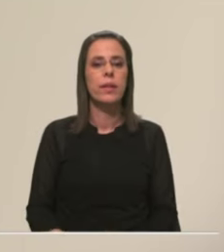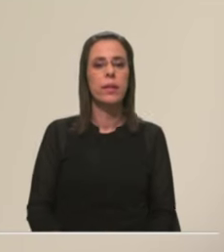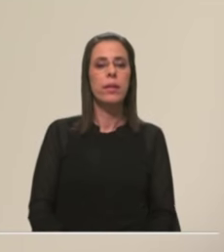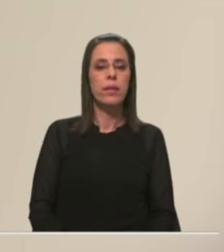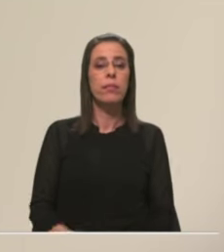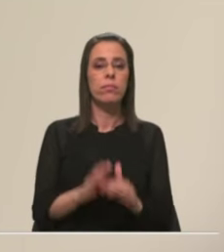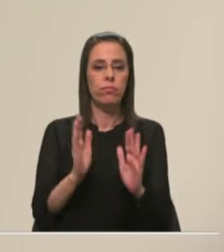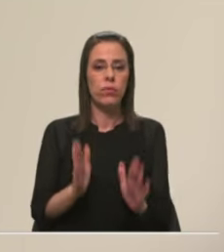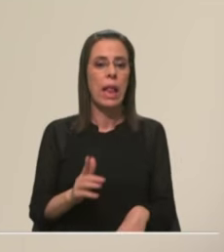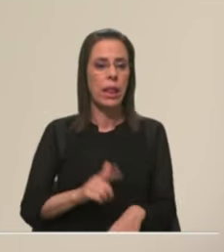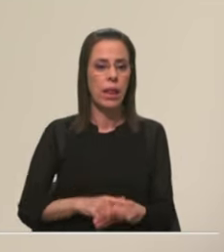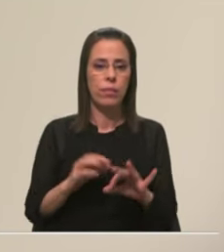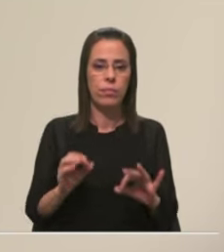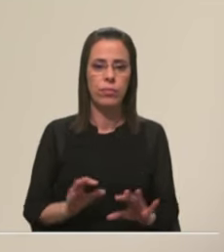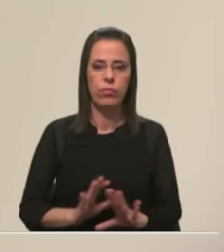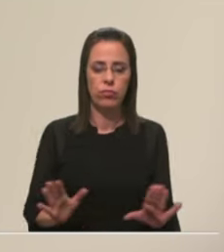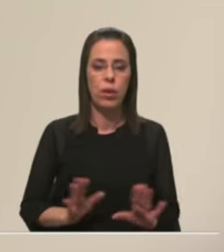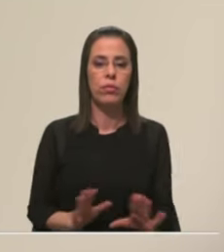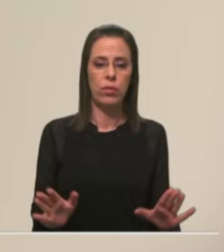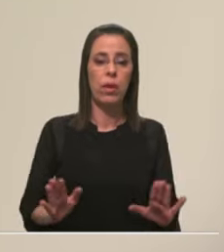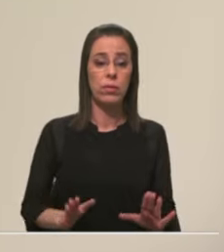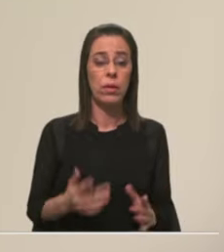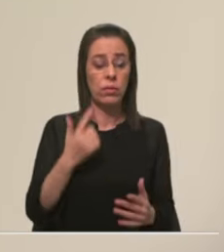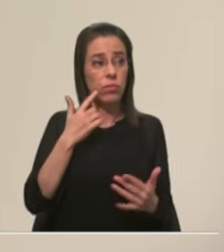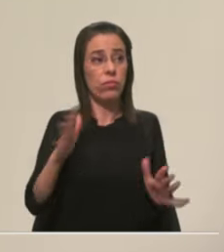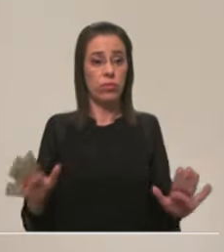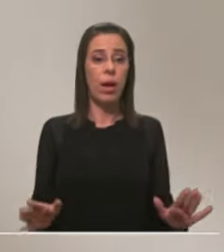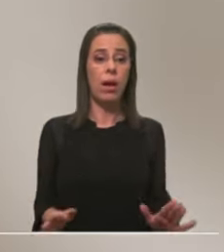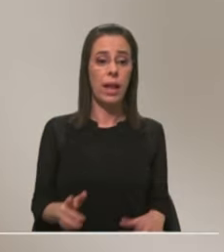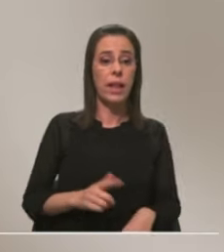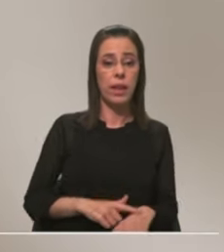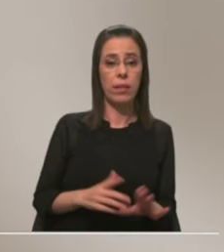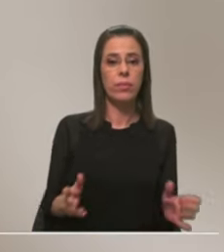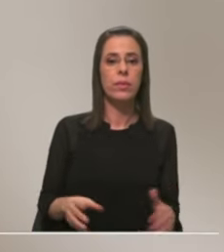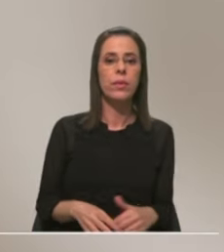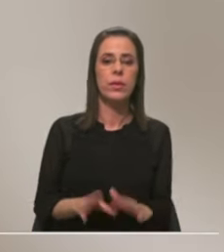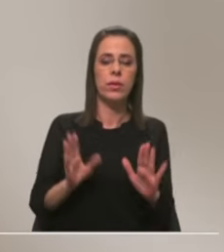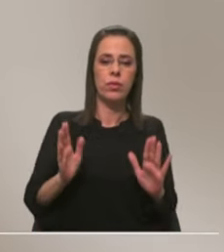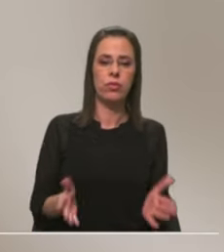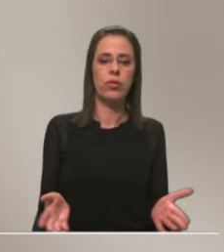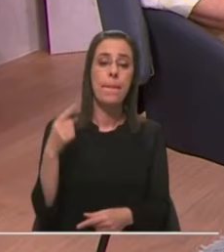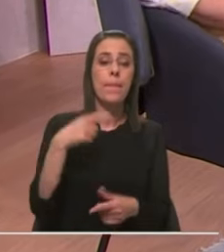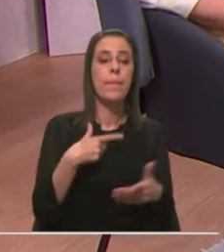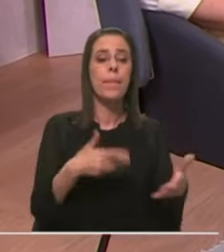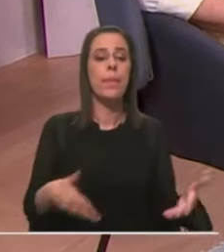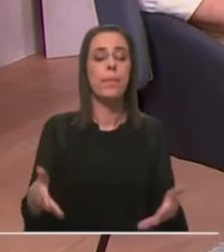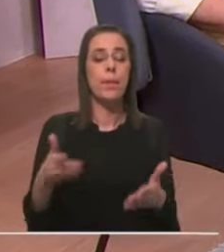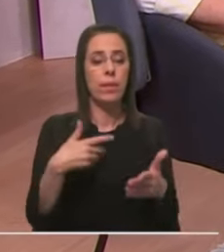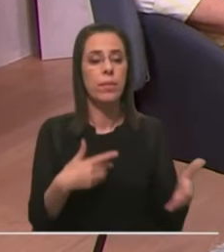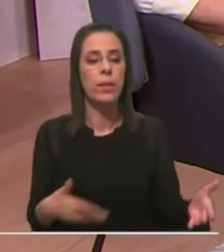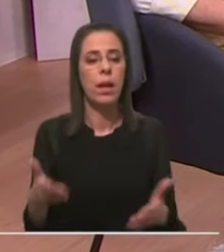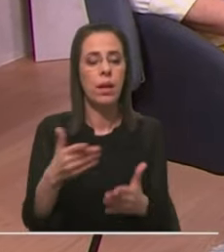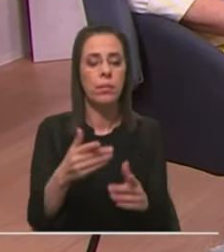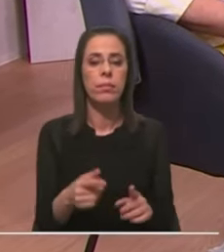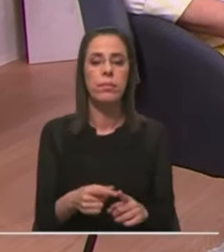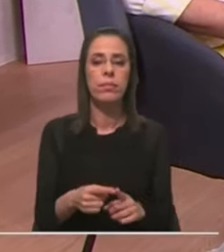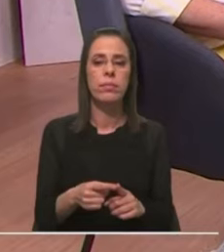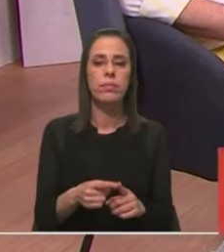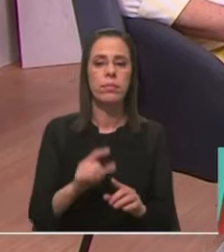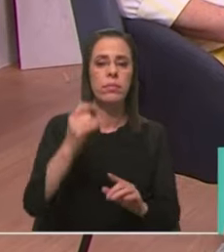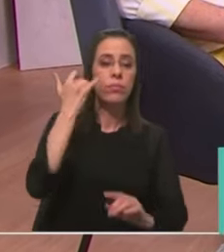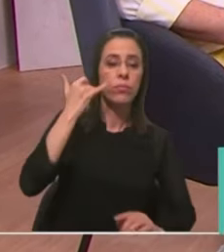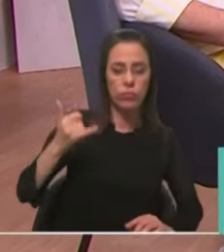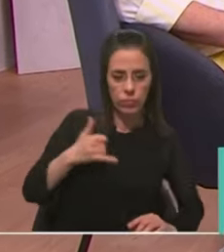Portanto, já estava no tempo. Já estava, já Já tinha estava. passado até. Aliás, exatamente, Sim. já tinha passado o tempo. Quando estamos a caminho, recebemos